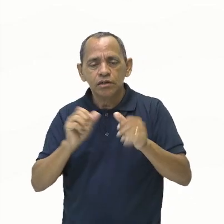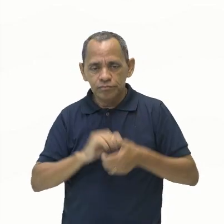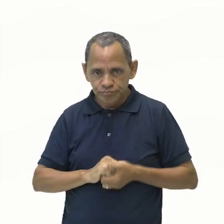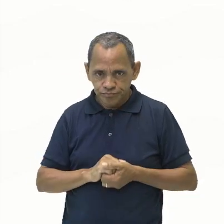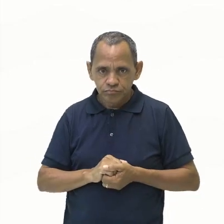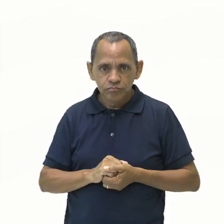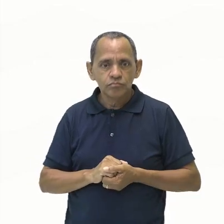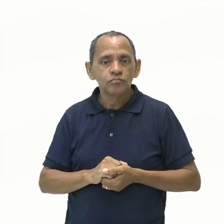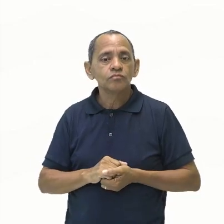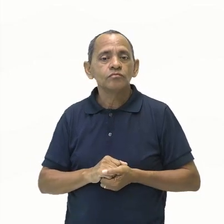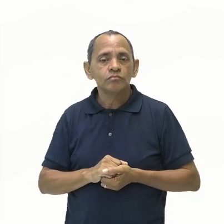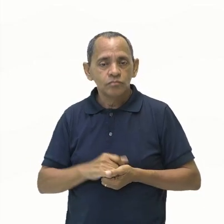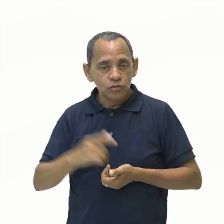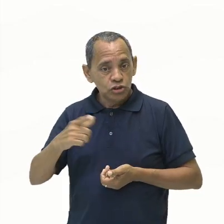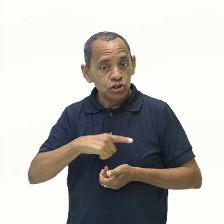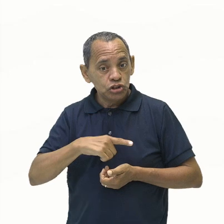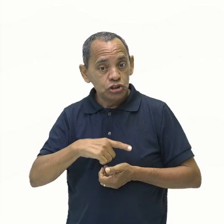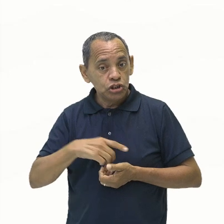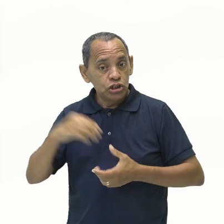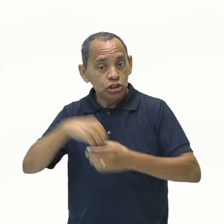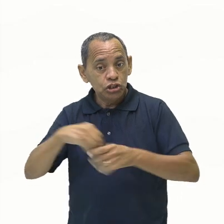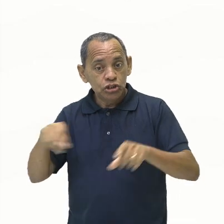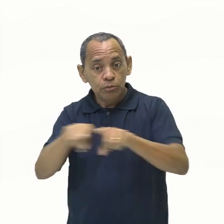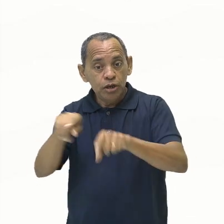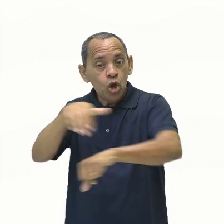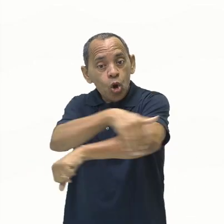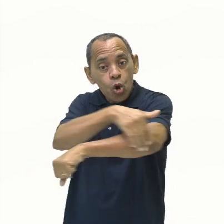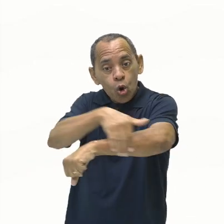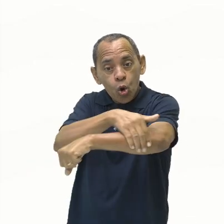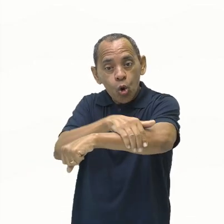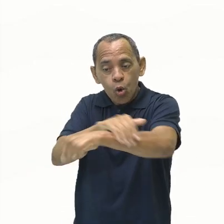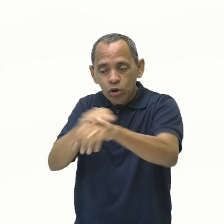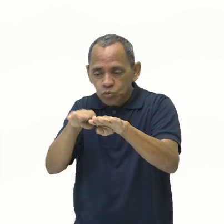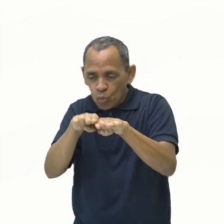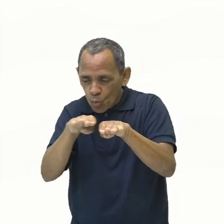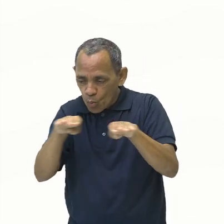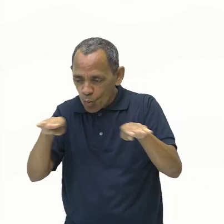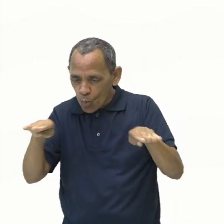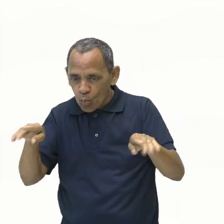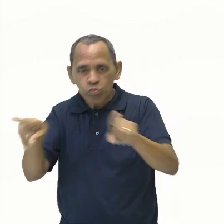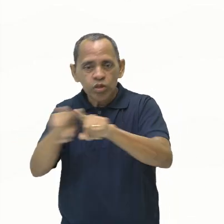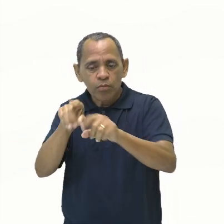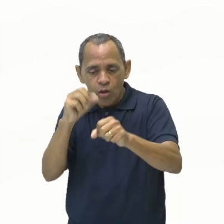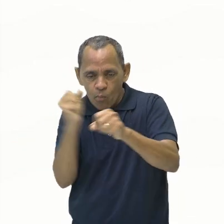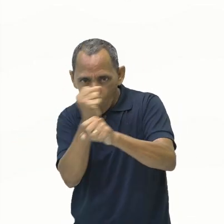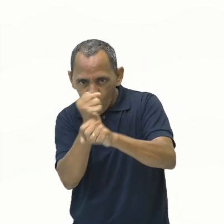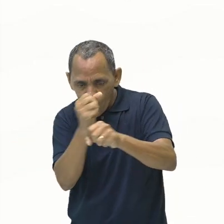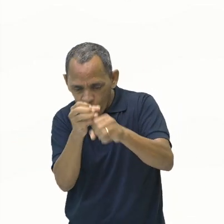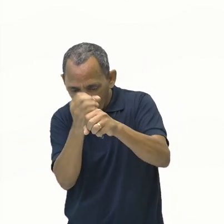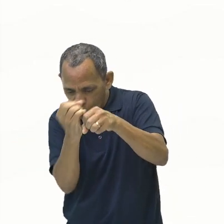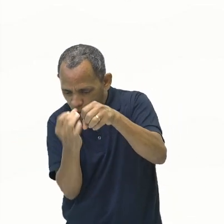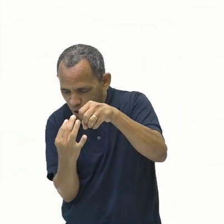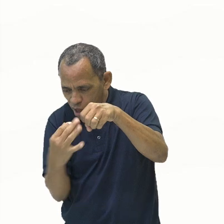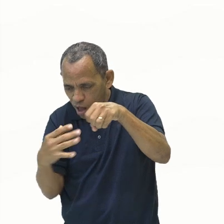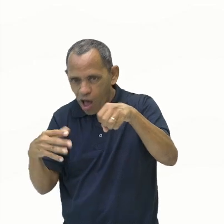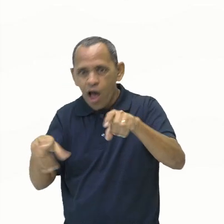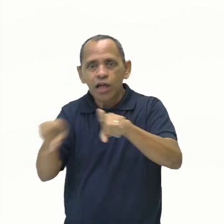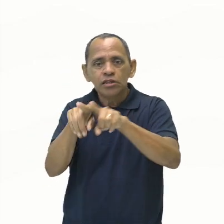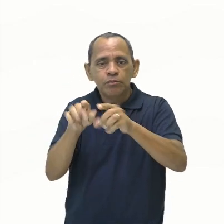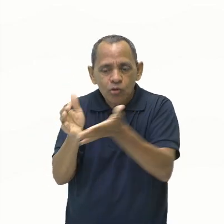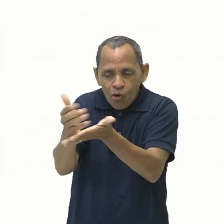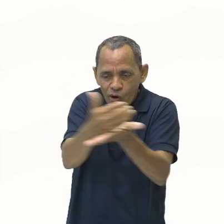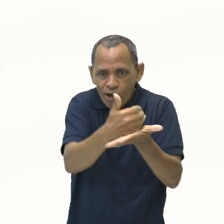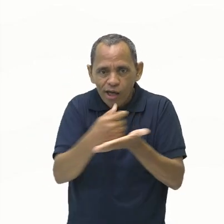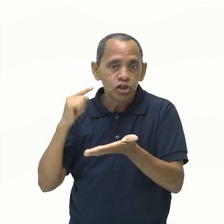Justamente a presença de ruas asfaltadas, saneamento básico, coleta de lixo,